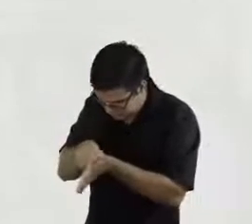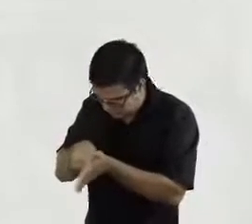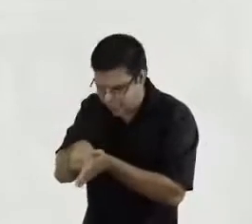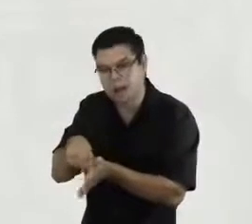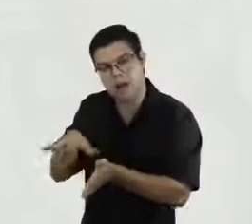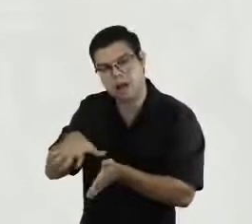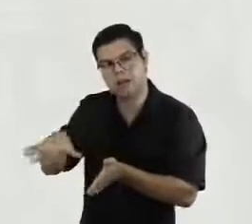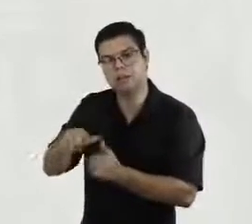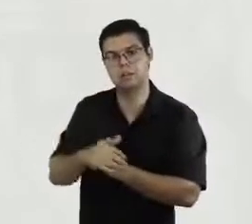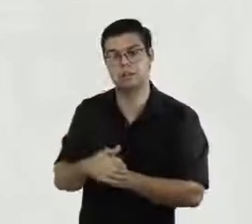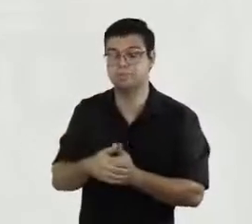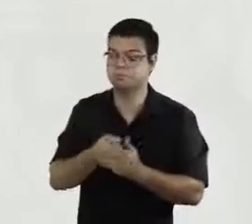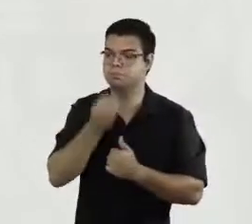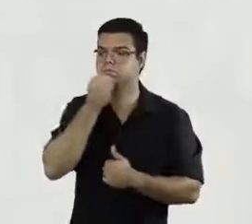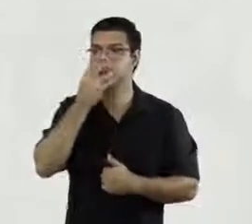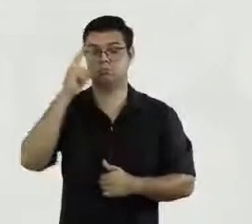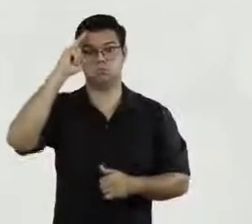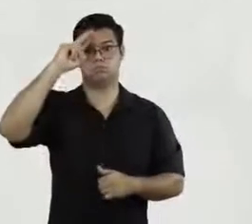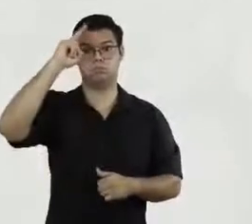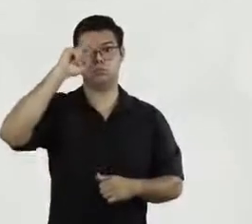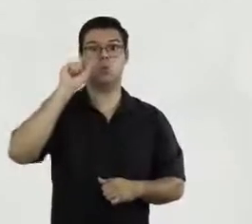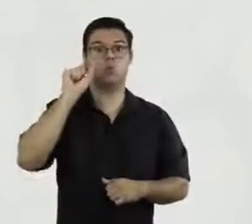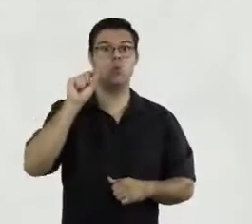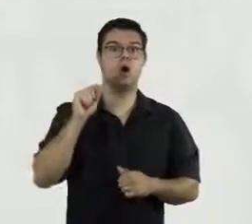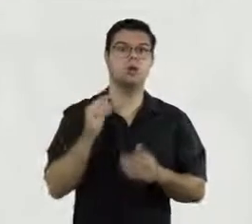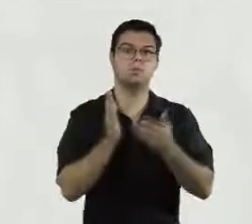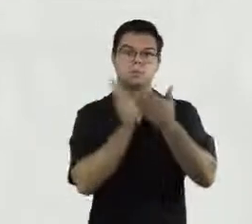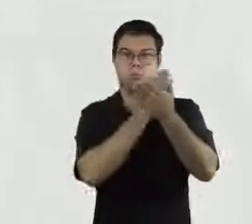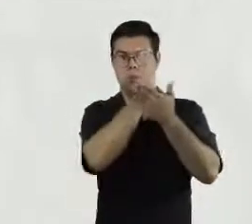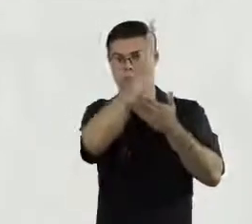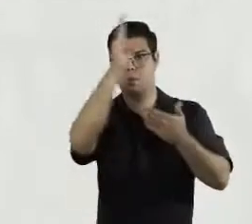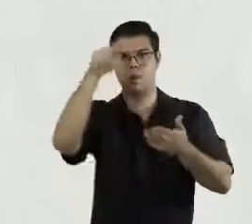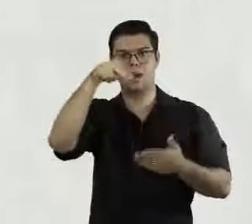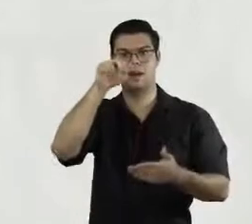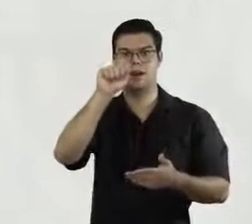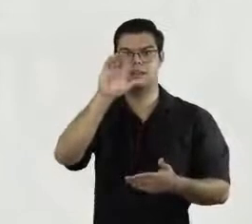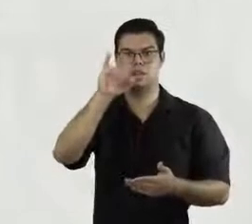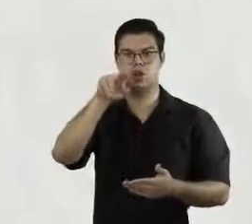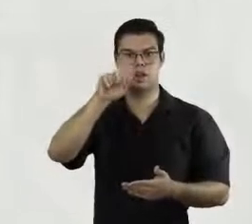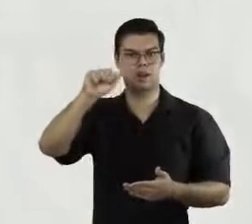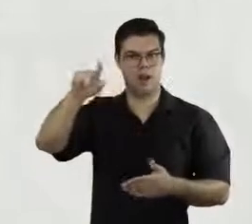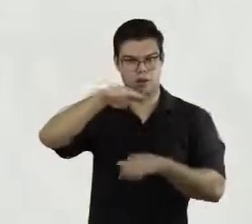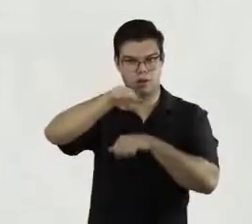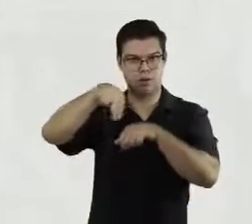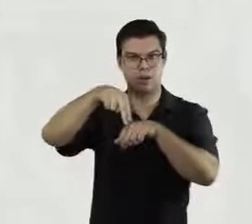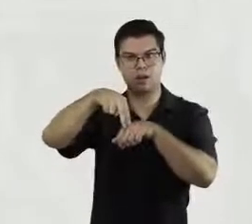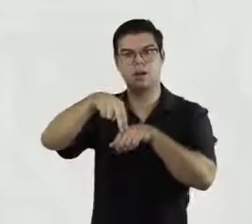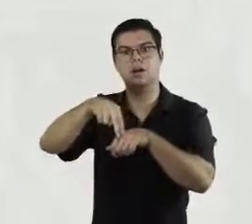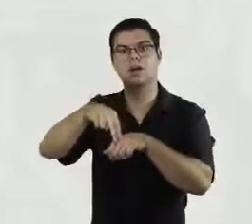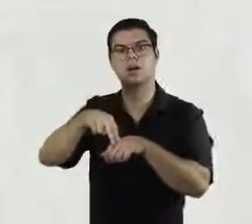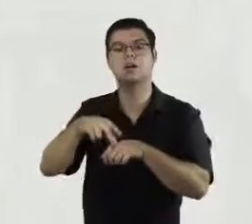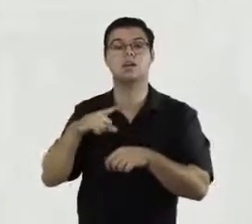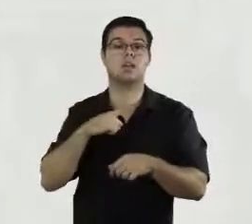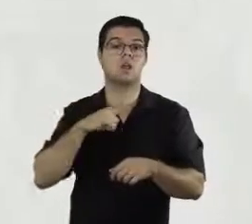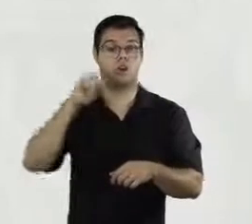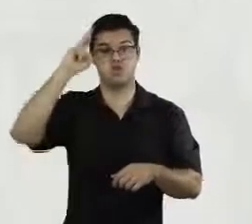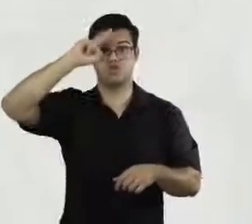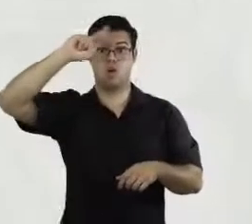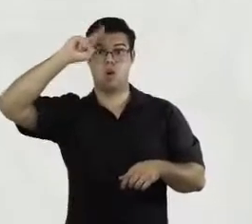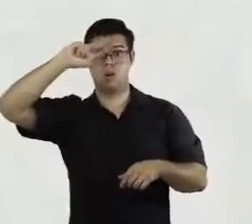É bom lembrar que a Biblioteca Nacional, hoje a Fundação Biblioteca Nacional, ao longo de sua